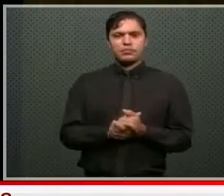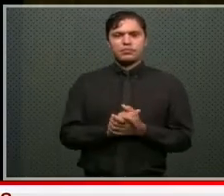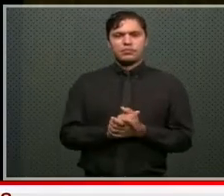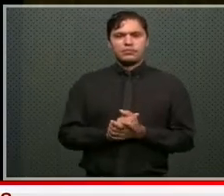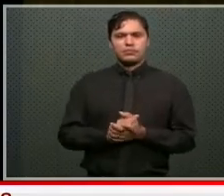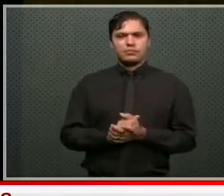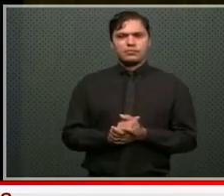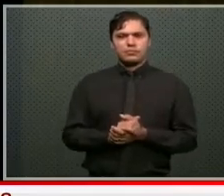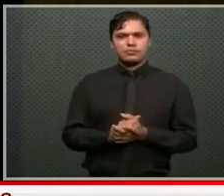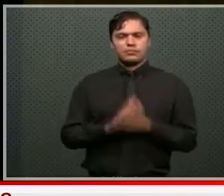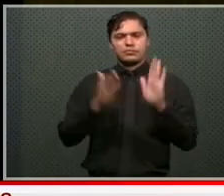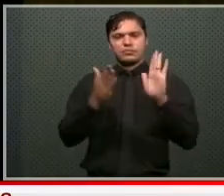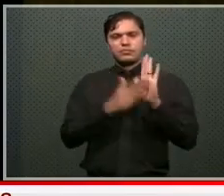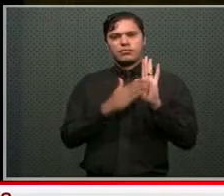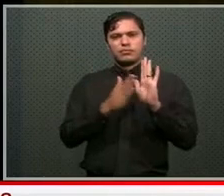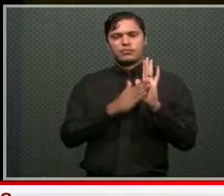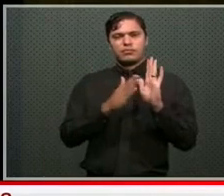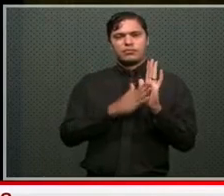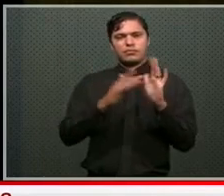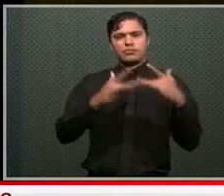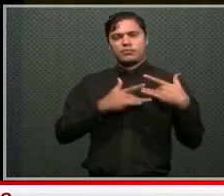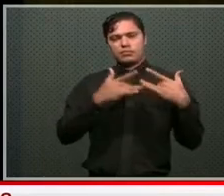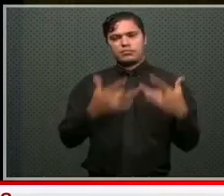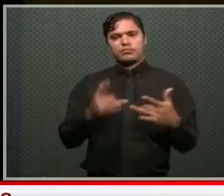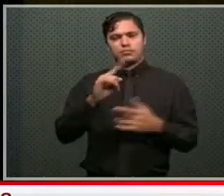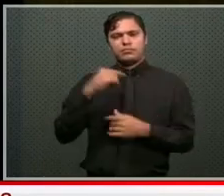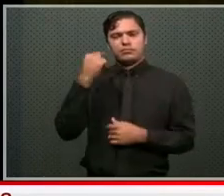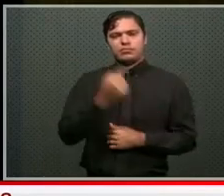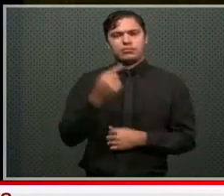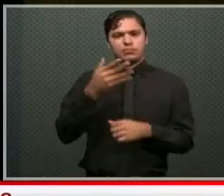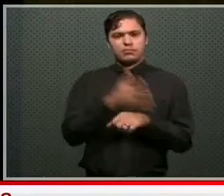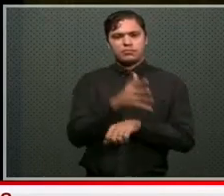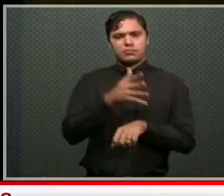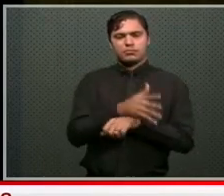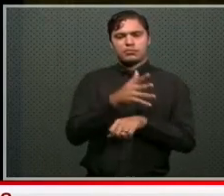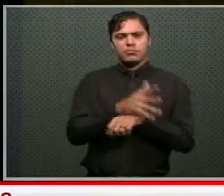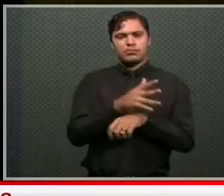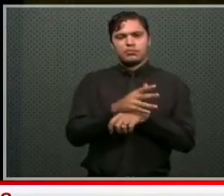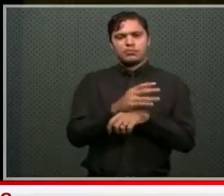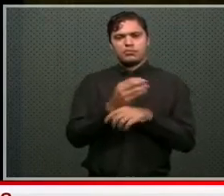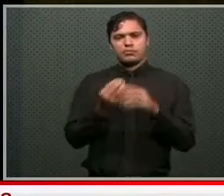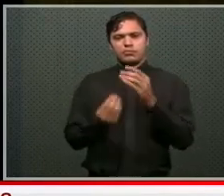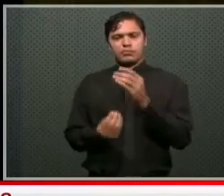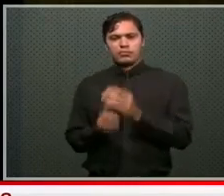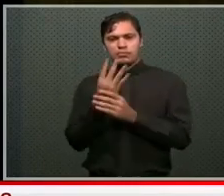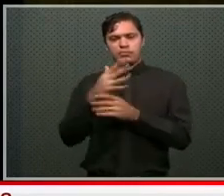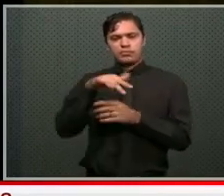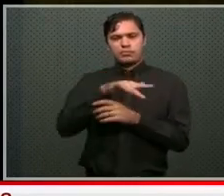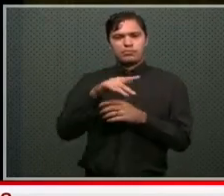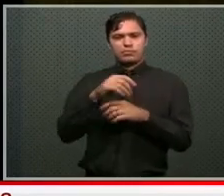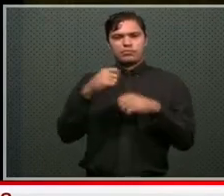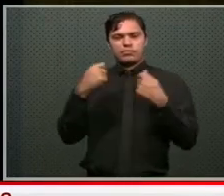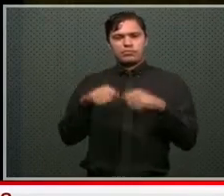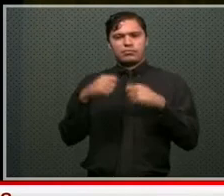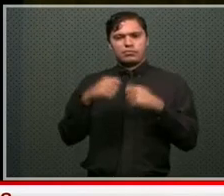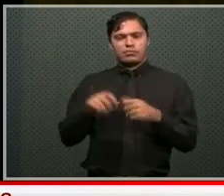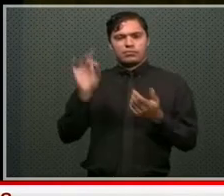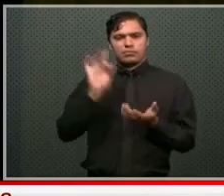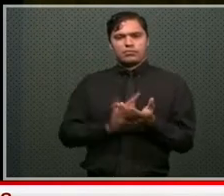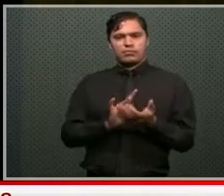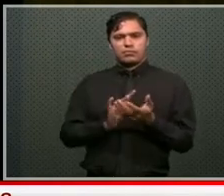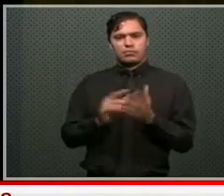nos propomos e nos colocamos à disposição para que a gente possa participar inclusive da construção se necessário for